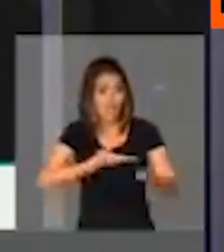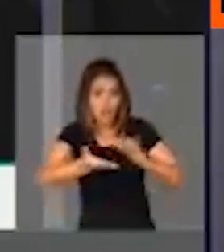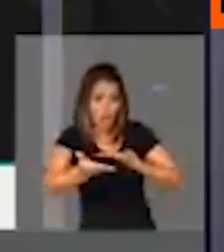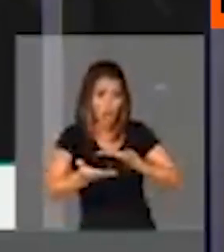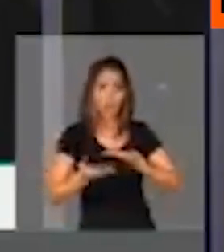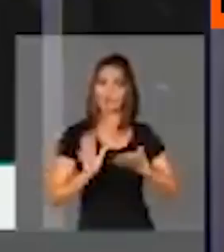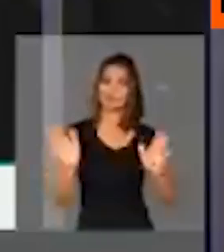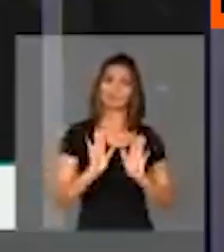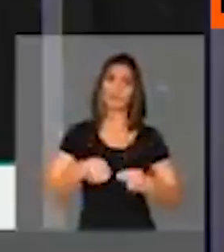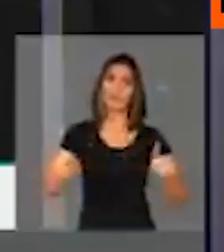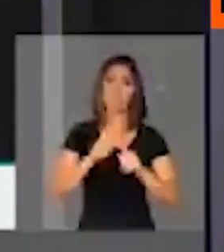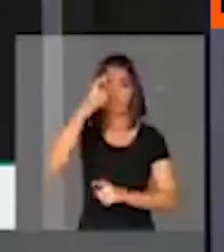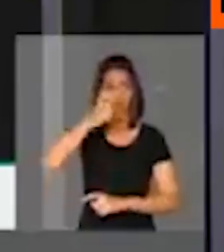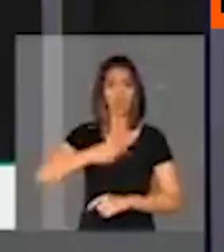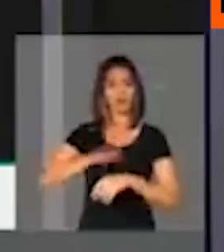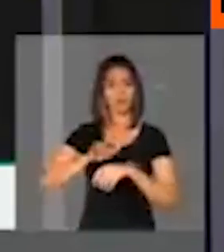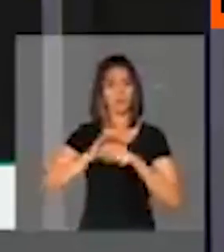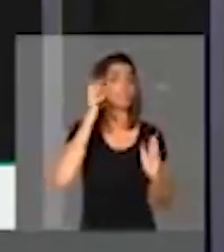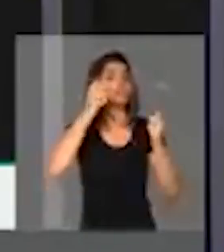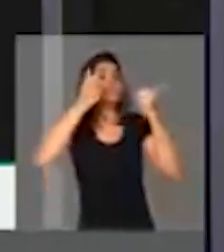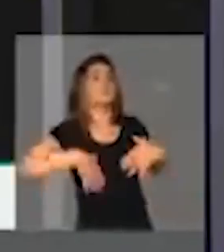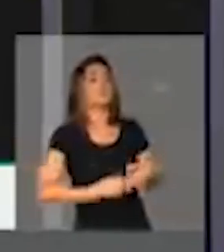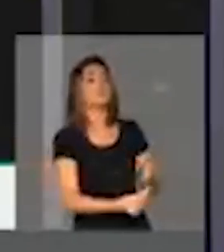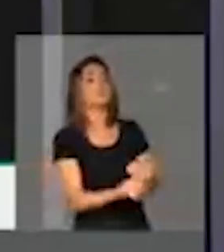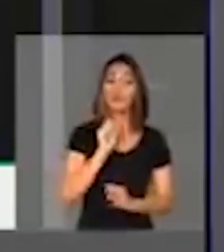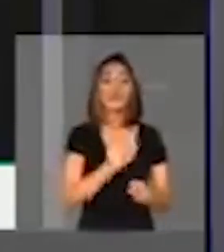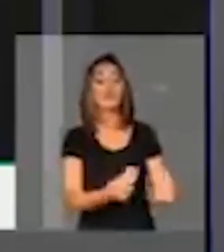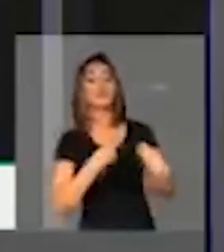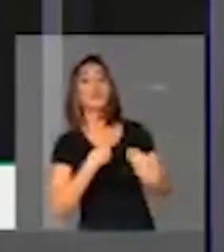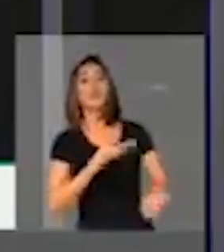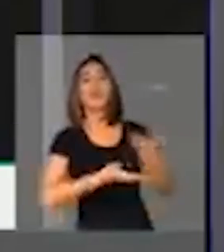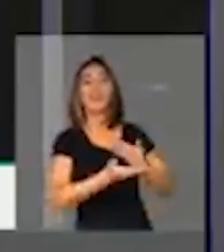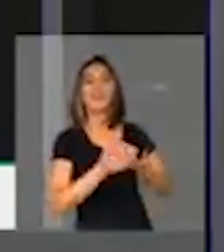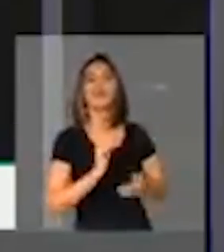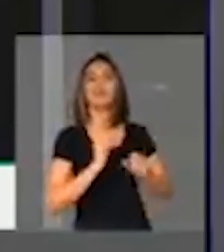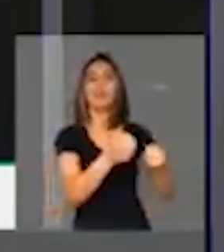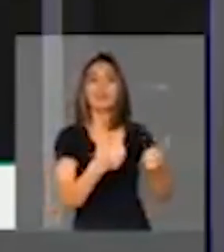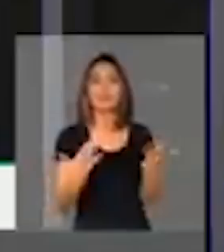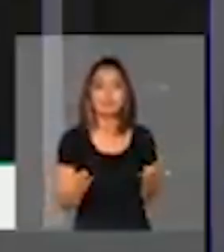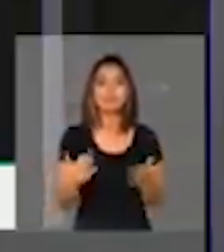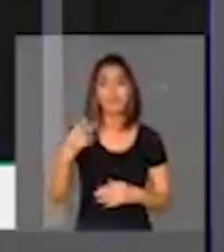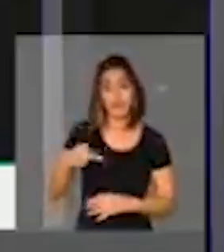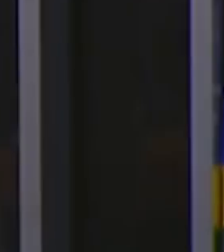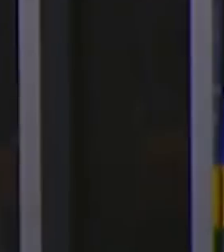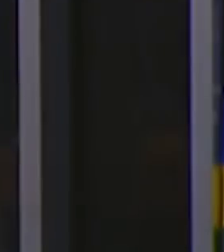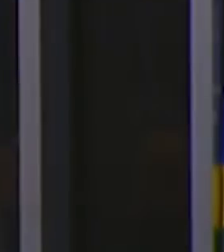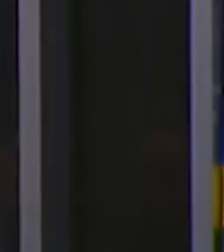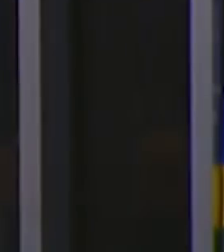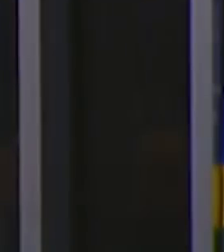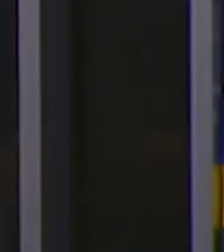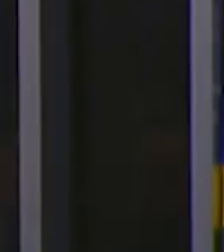já defendi a reforma previdenciária durante o governo Dilma, durante o governo Temer e continuo defendendo durante o governo Bolsonaro.